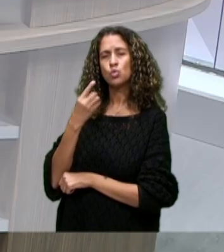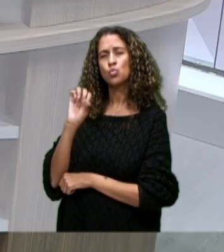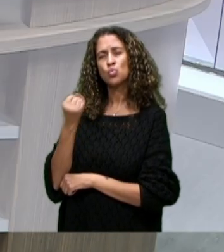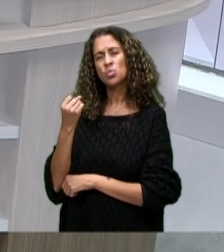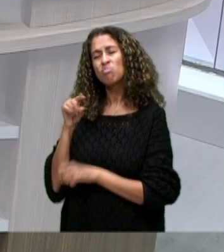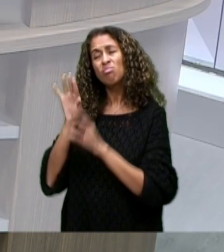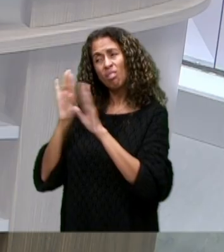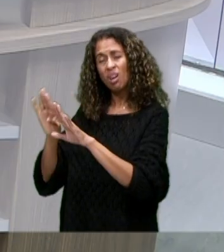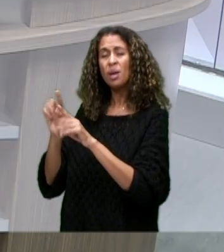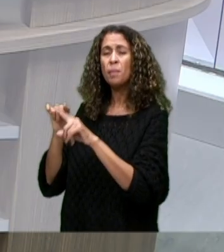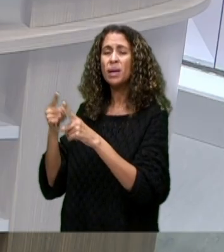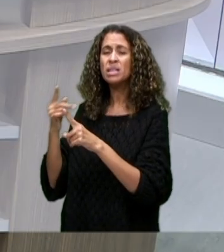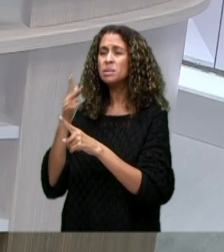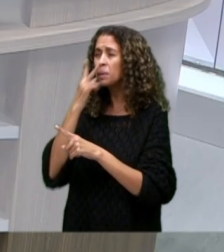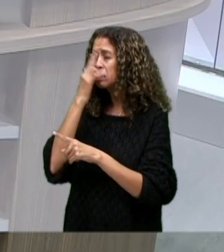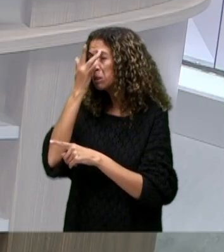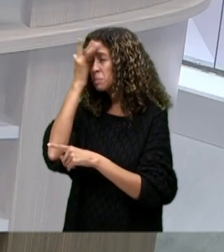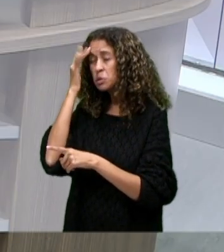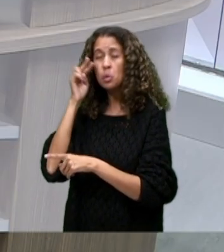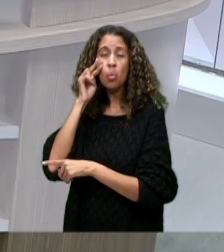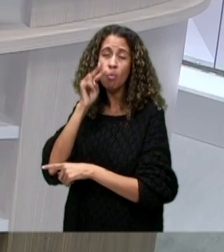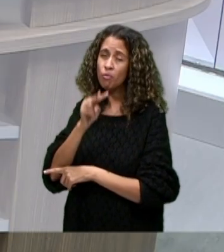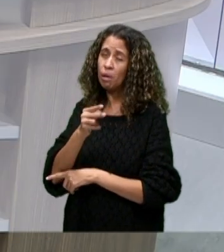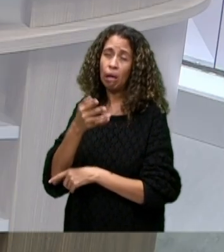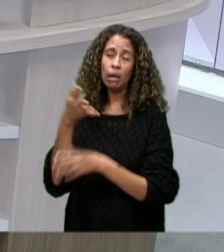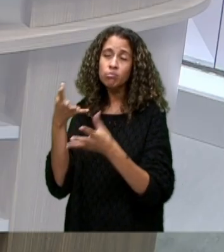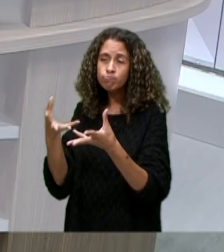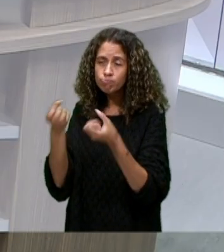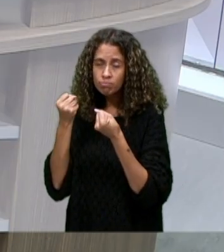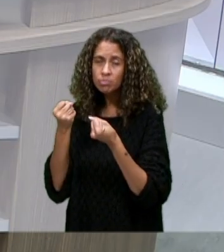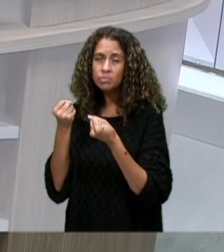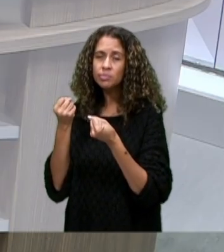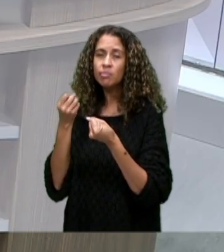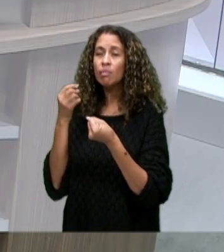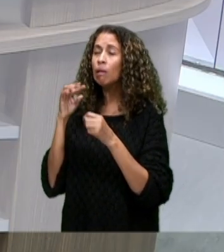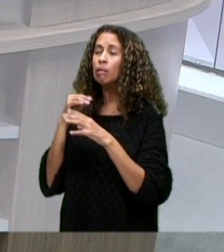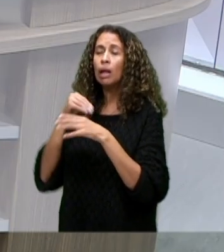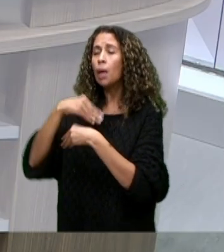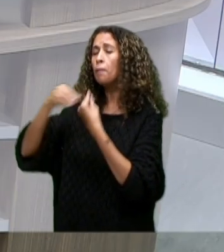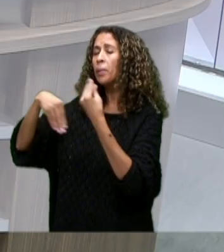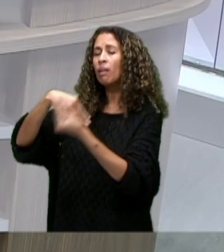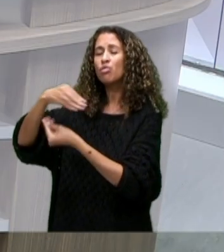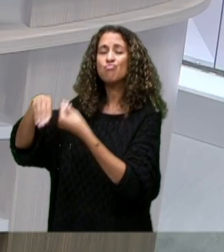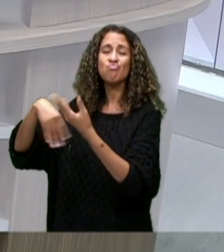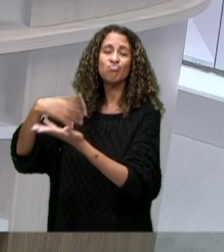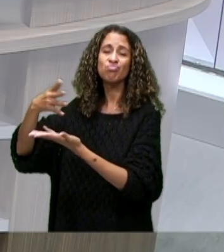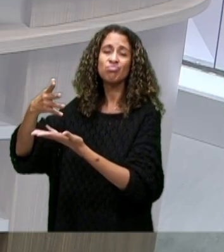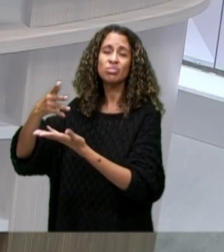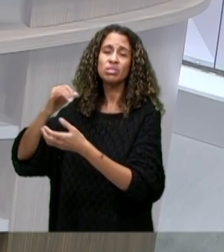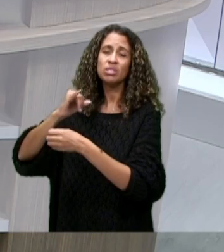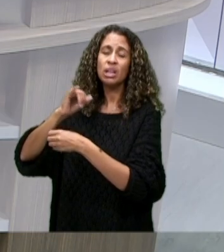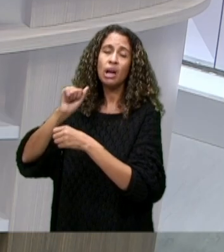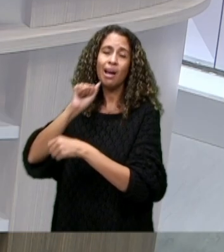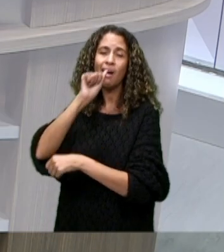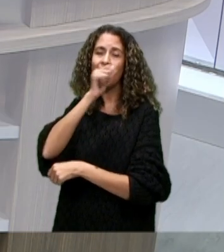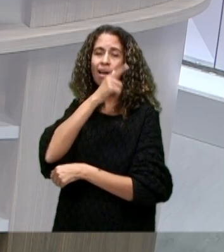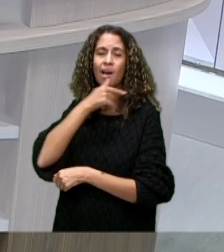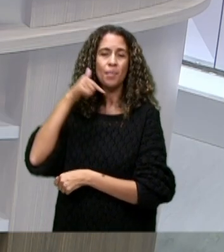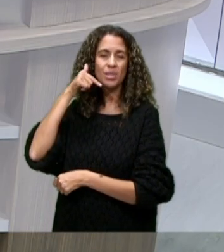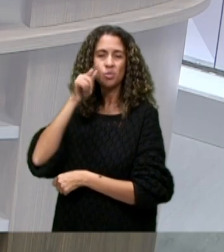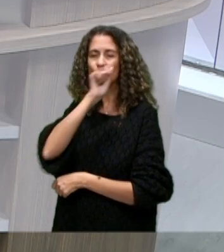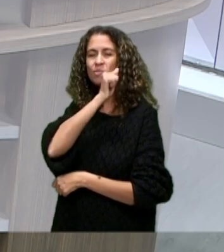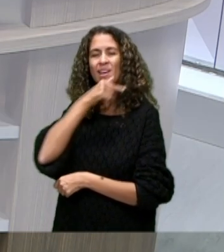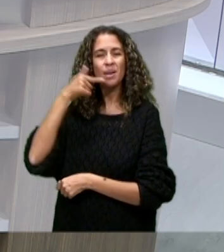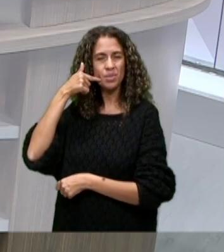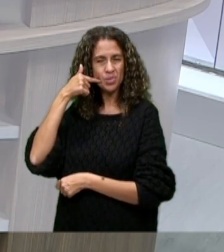materializa. Não materializa, as pessoas não sabem, não veem, não tá lá no meio de milhões e milhões de outros livros na Amazon, que é por onde eu